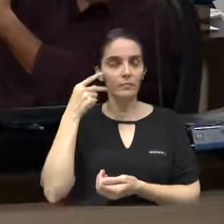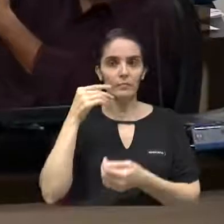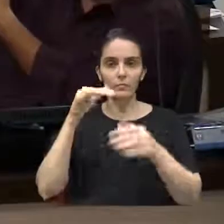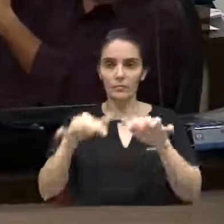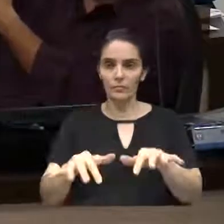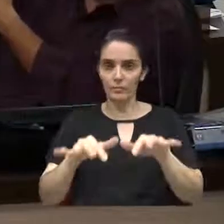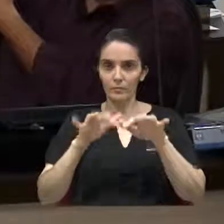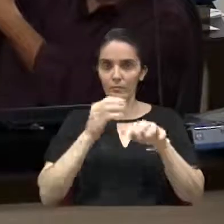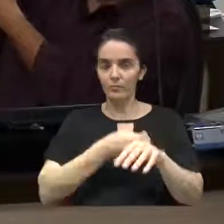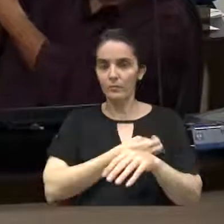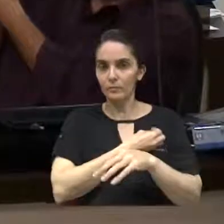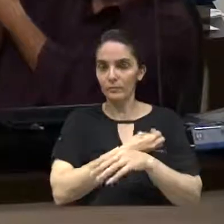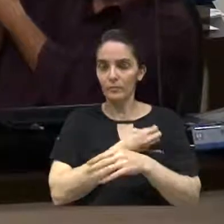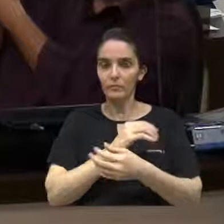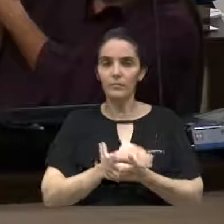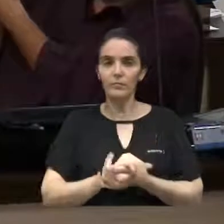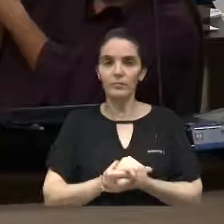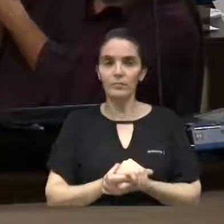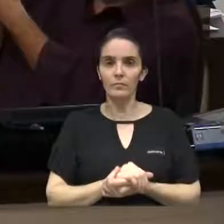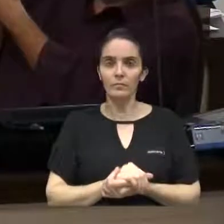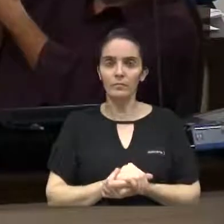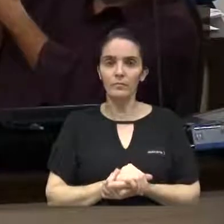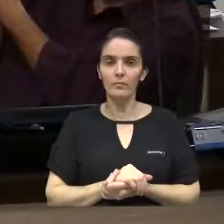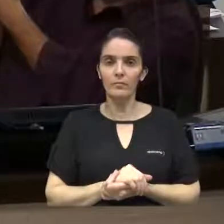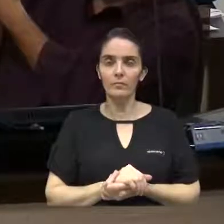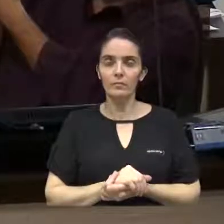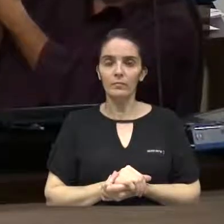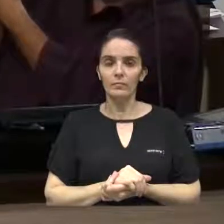que nos acompanha nessa sessão plenária.